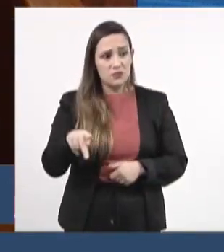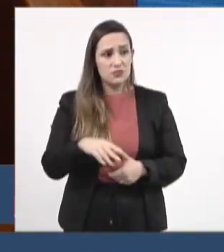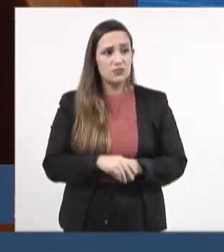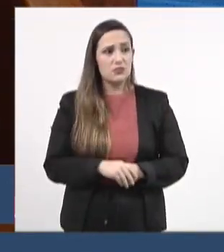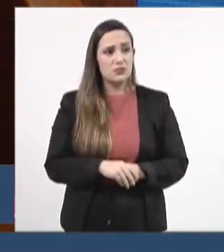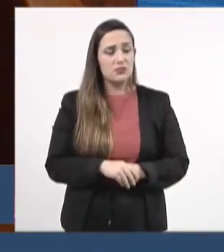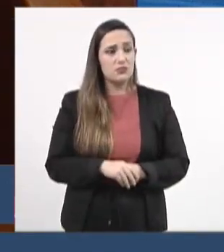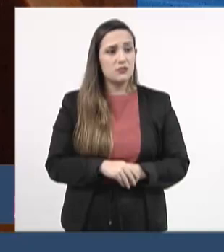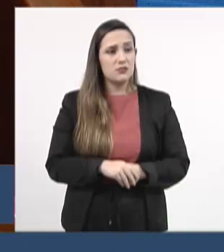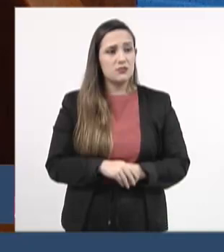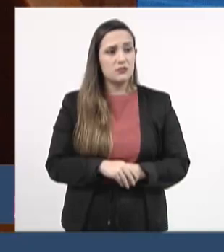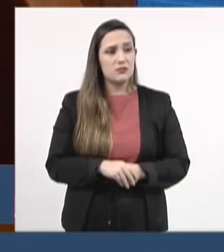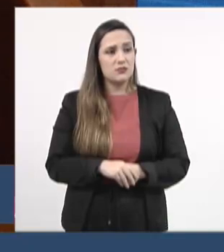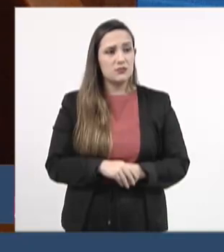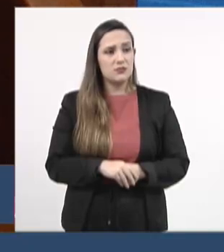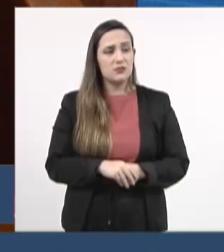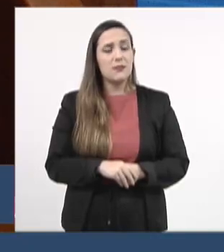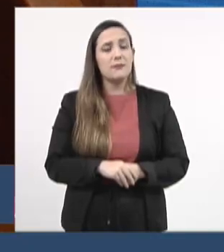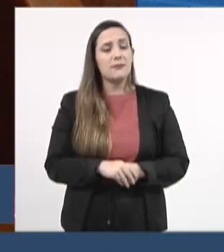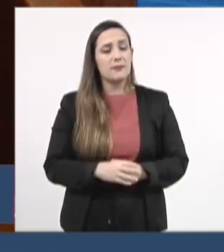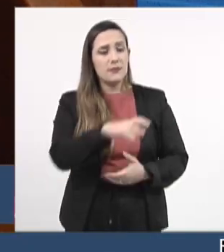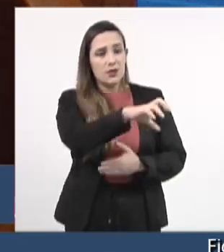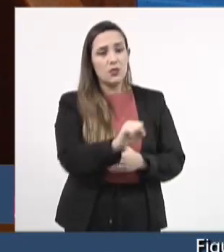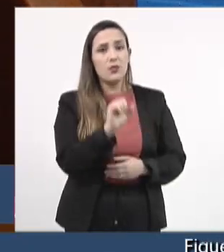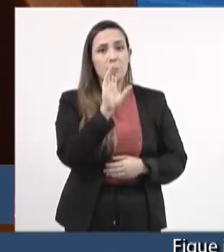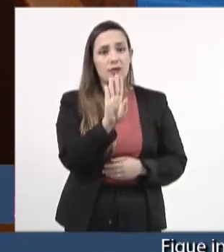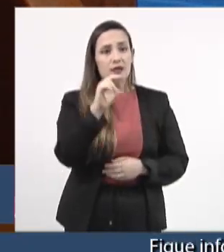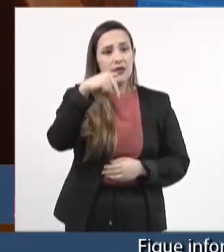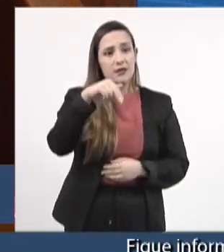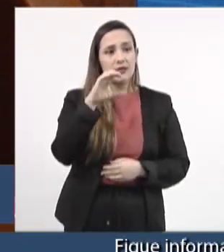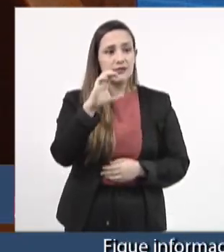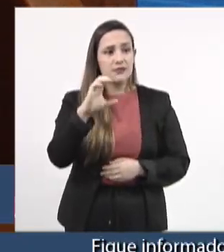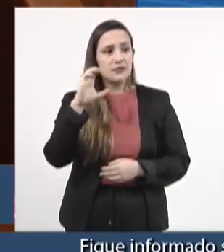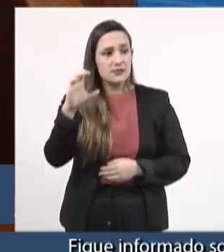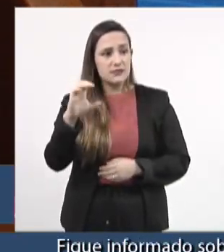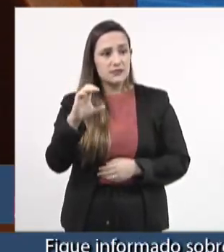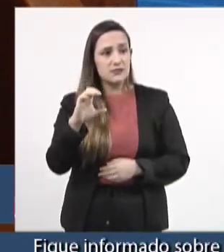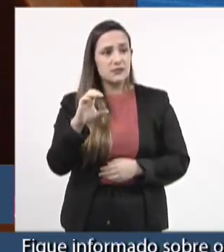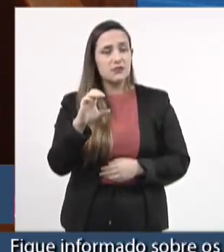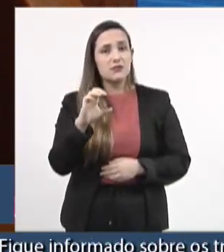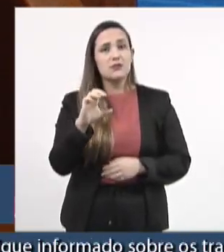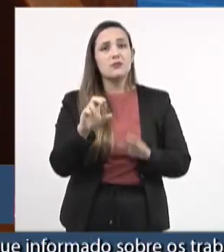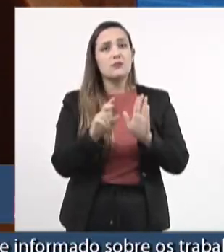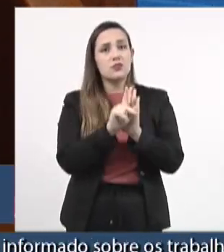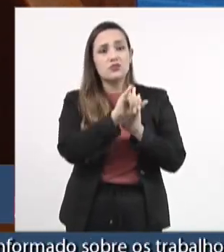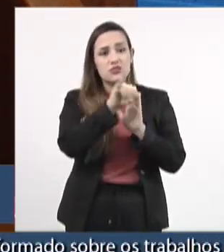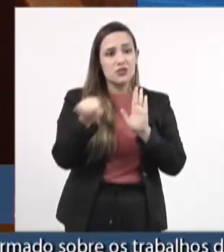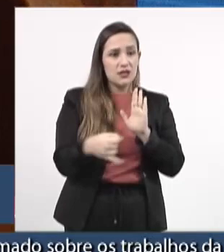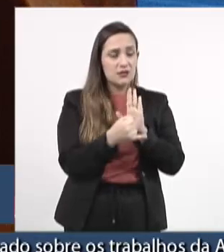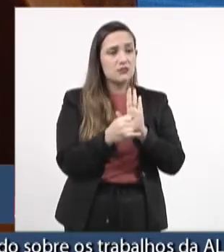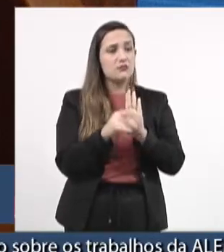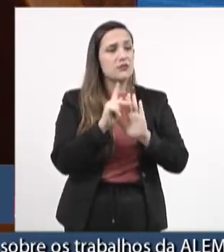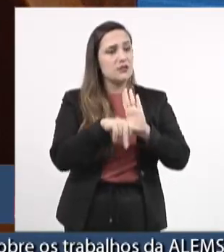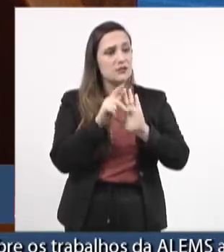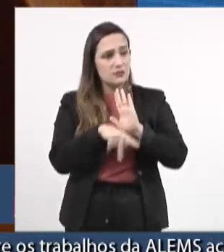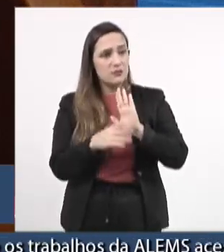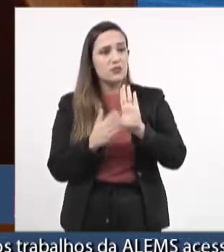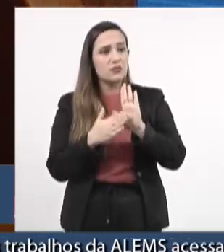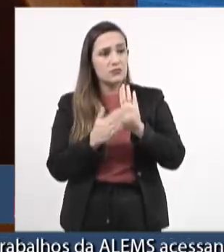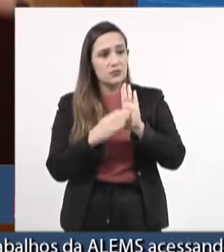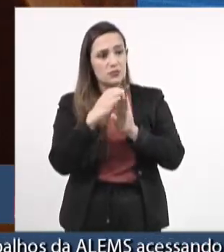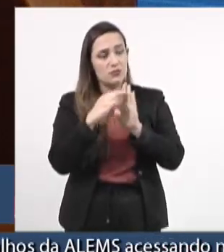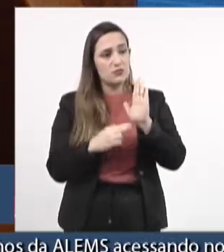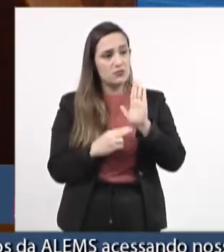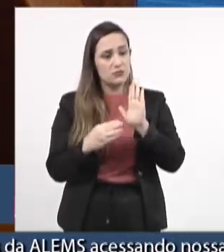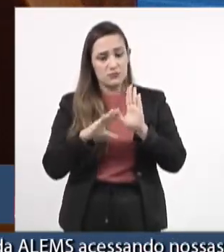depois, o BNCC, pegou o planejamento da aula, pegou tudo aquilo que estava previsto no